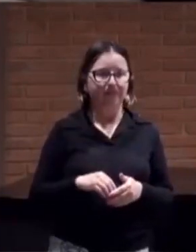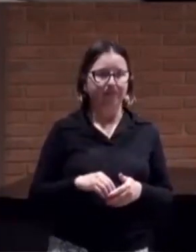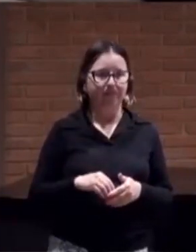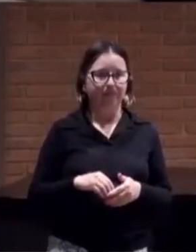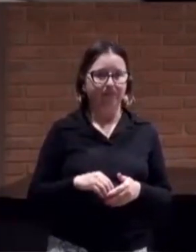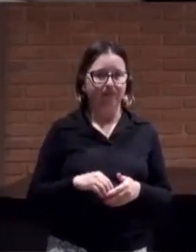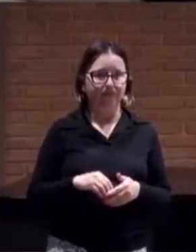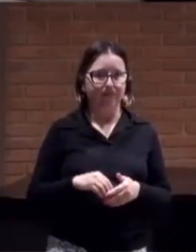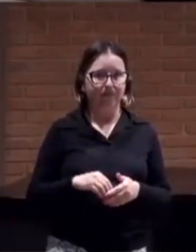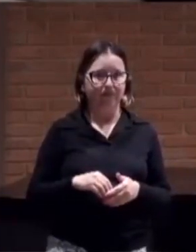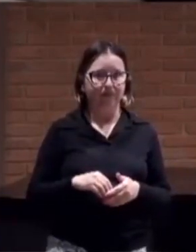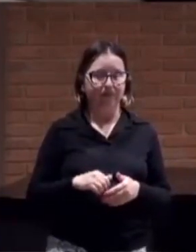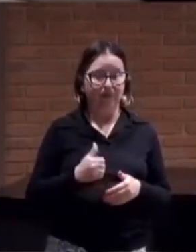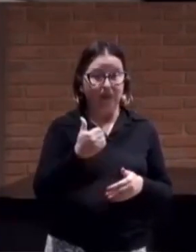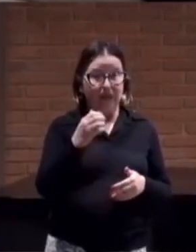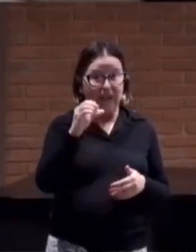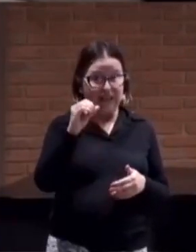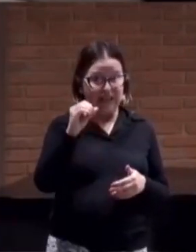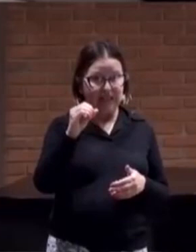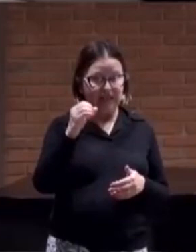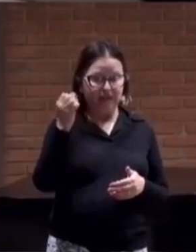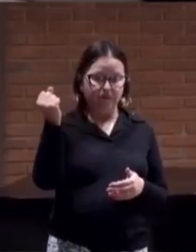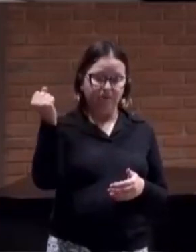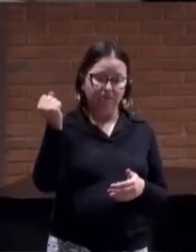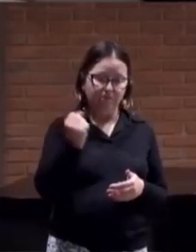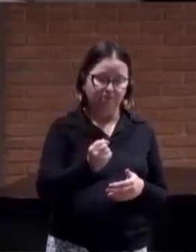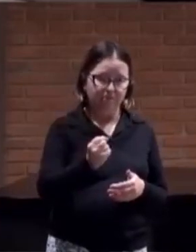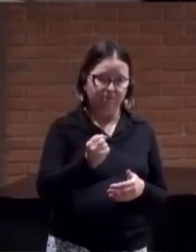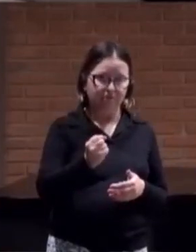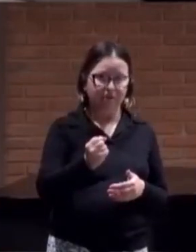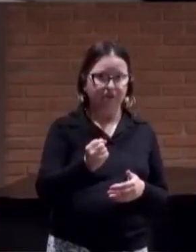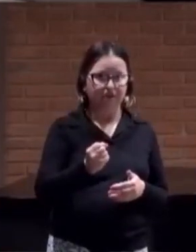10 foram mortos